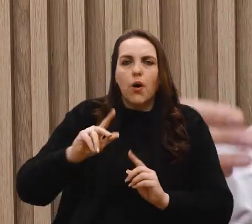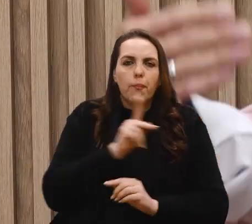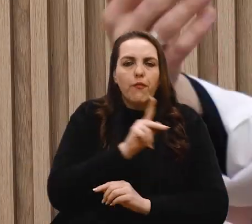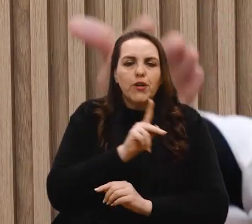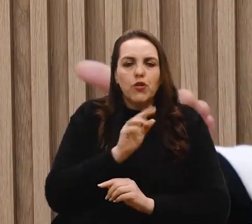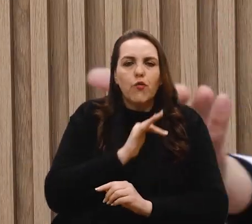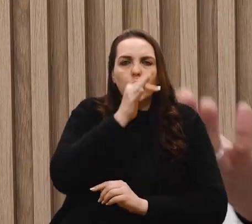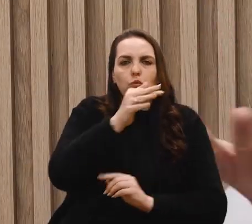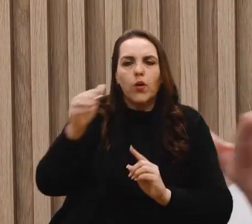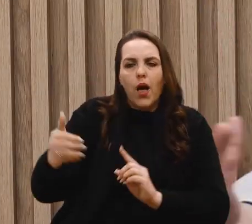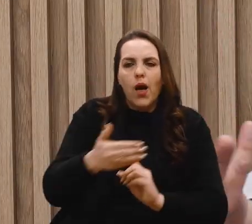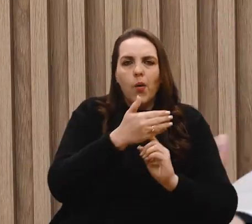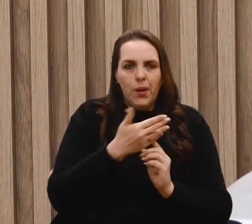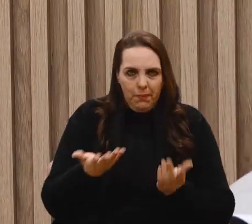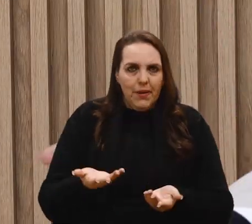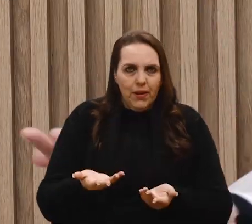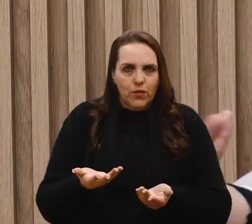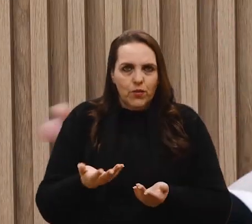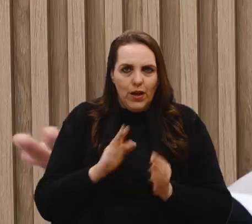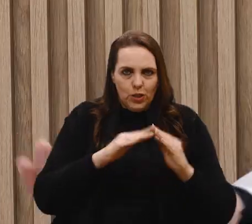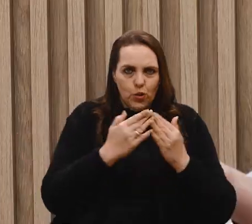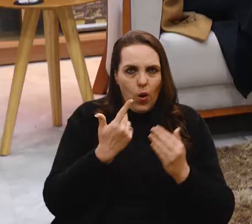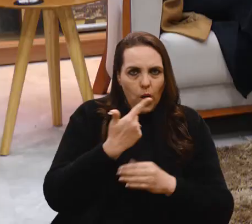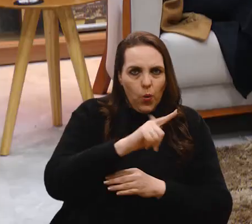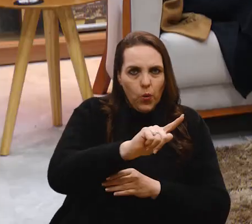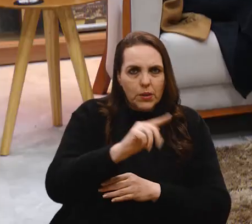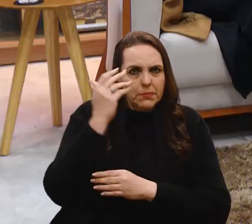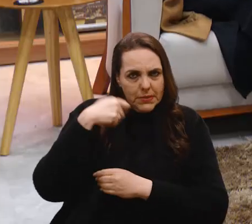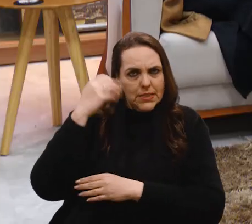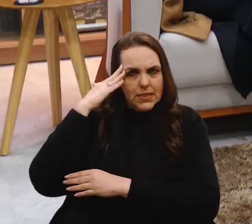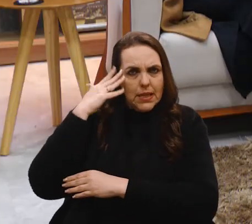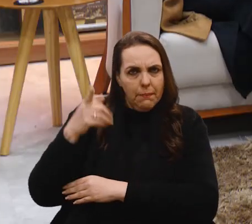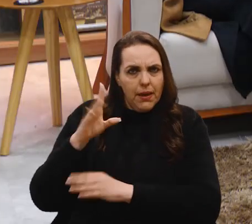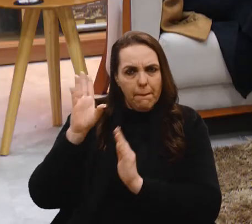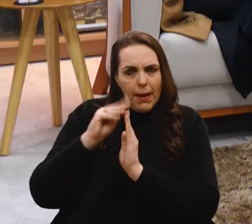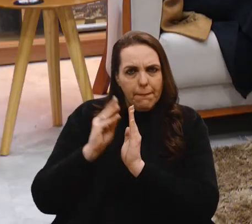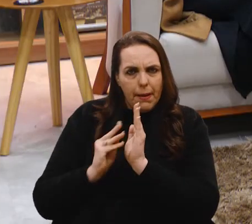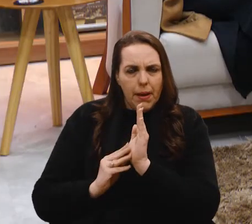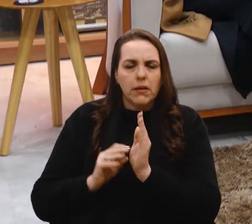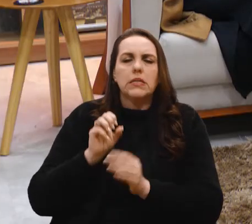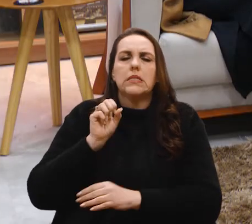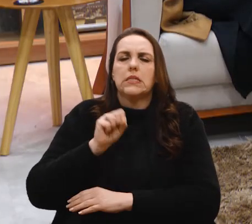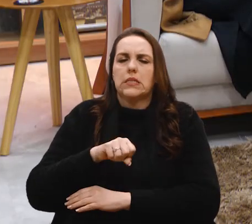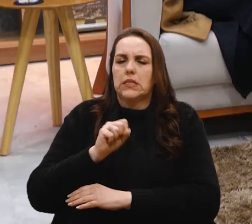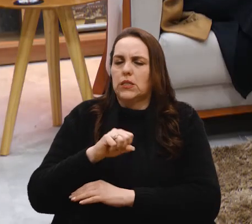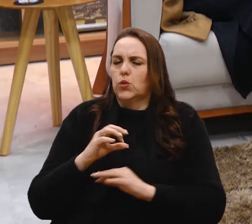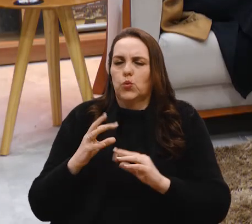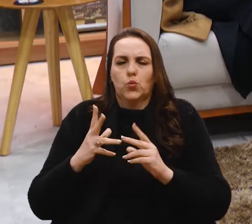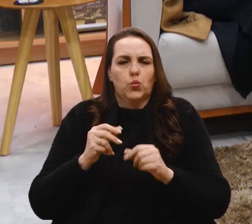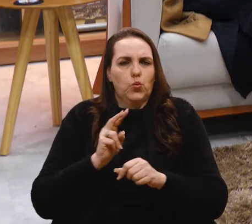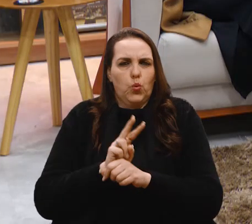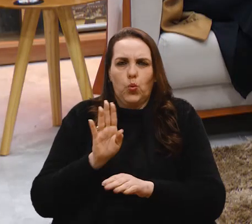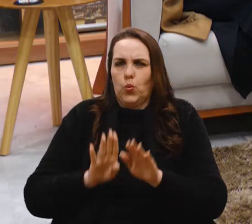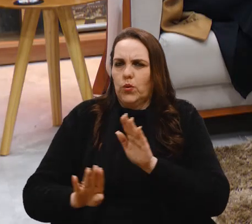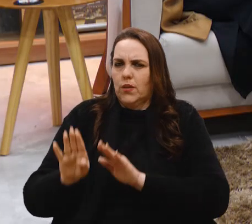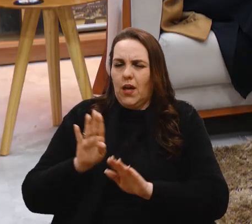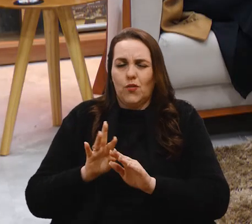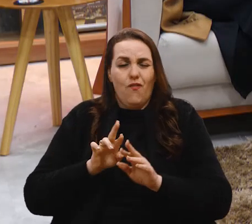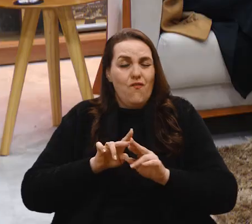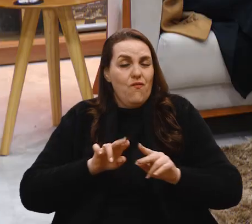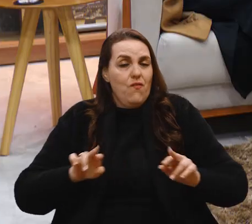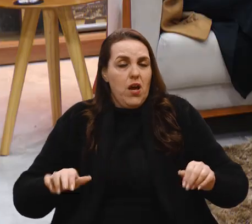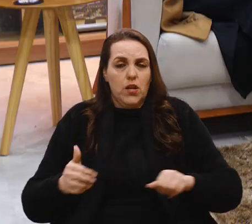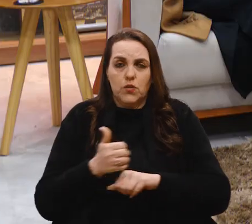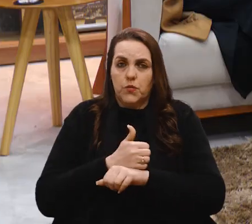outra escola, você eventualmente precisa saber. Sim, é tudo feito com muito cuidado. Como a Aline disse, são vários profissionais que não